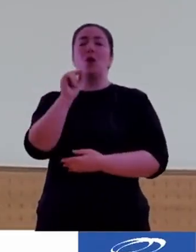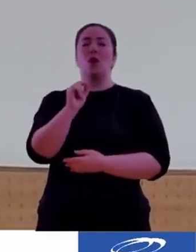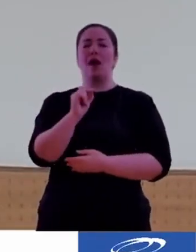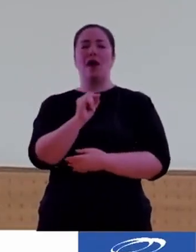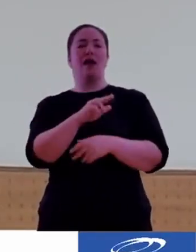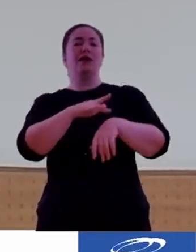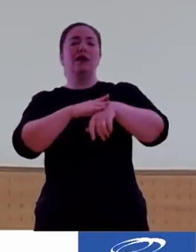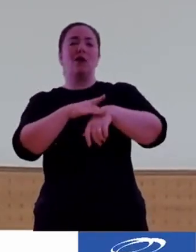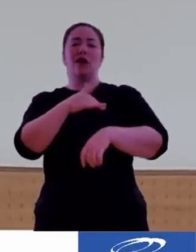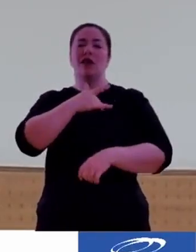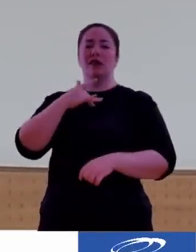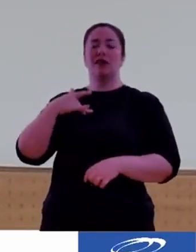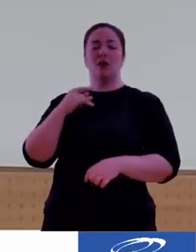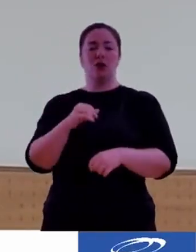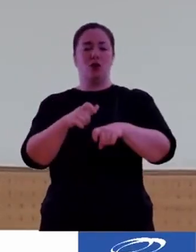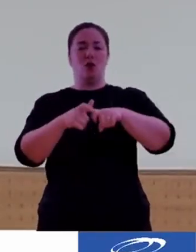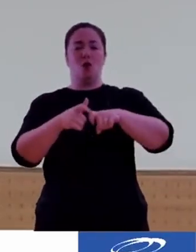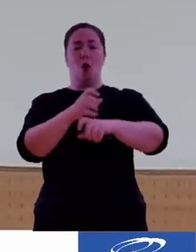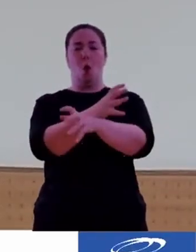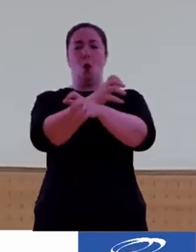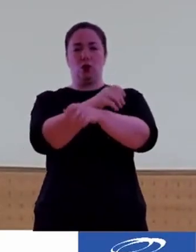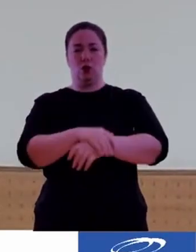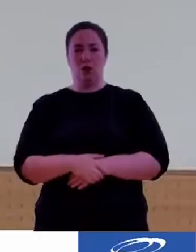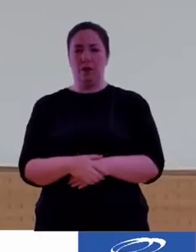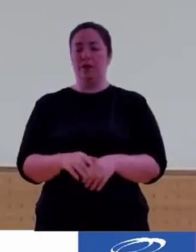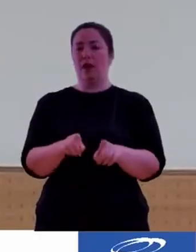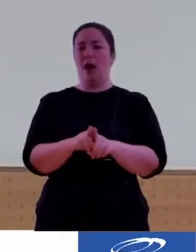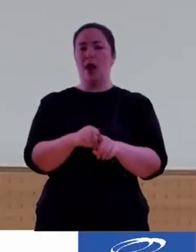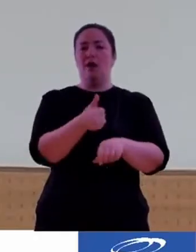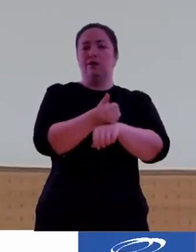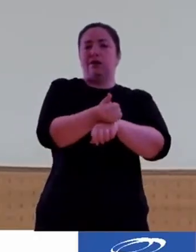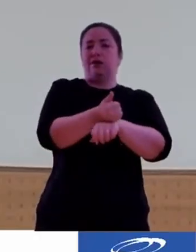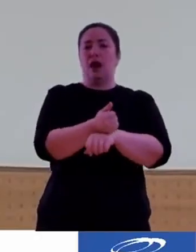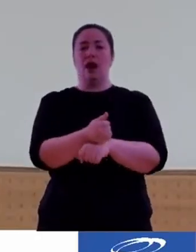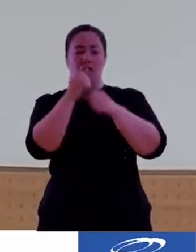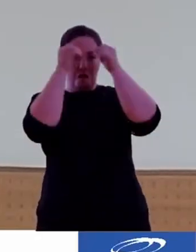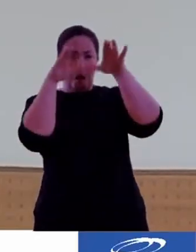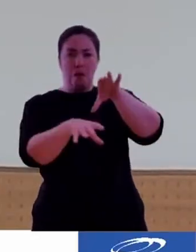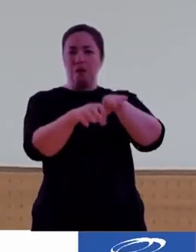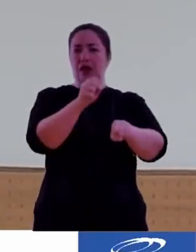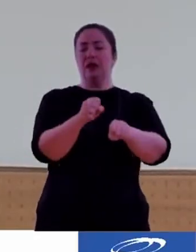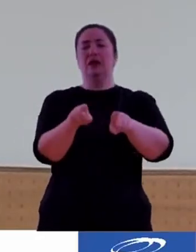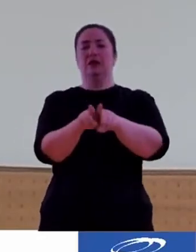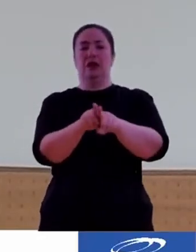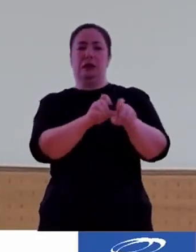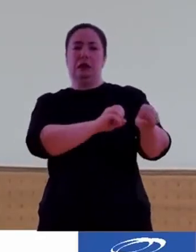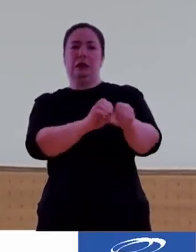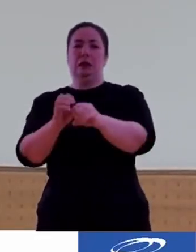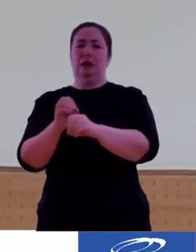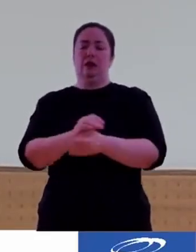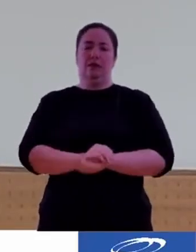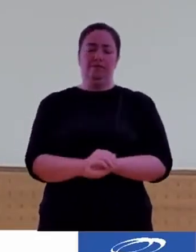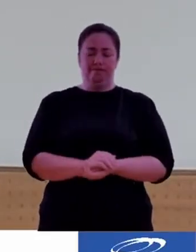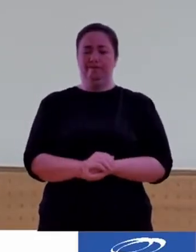para o fortalecimento da assistência, da formação profissional e da pesquisa aplicada. Em nome da comissão organizadora,